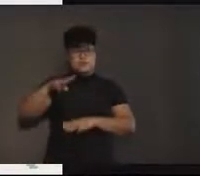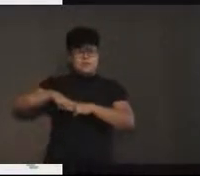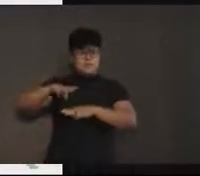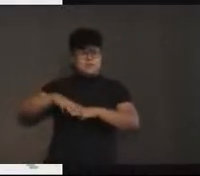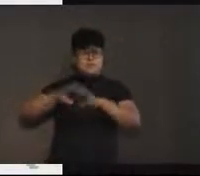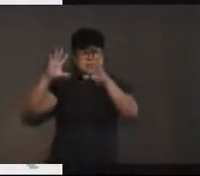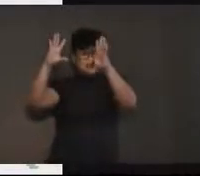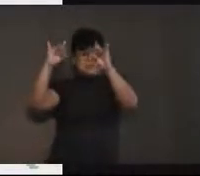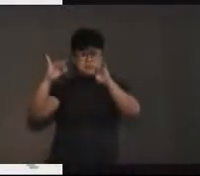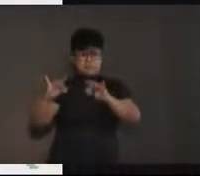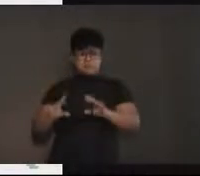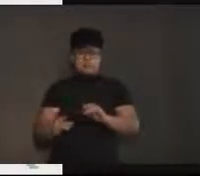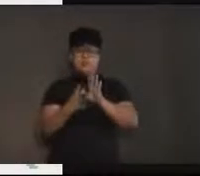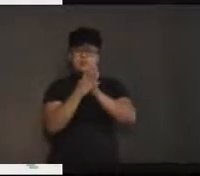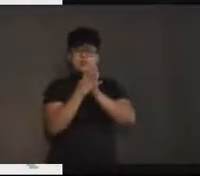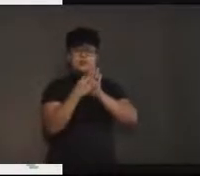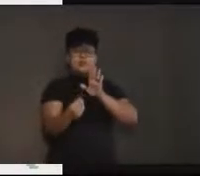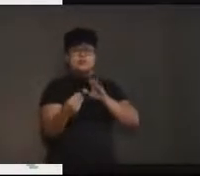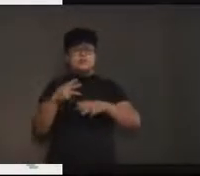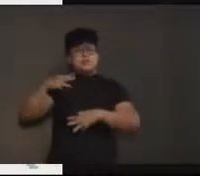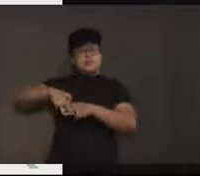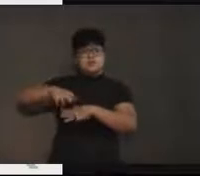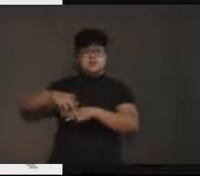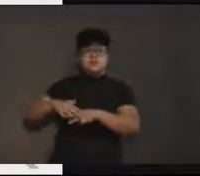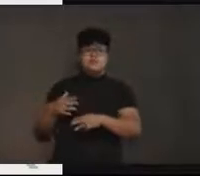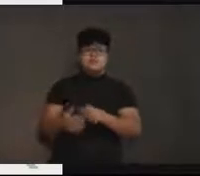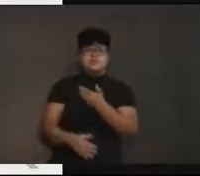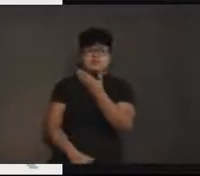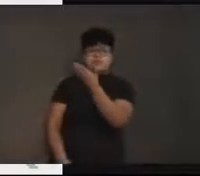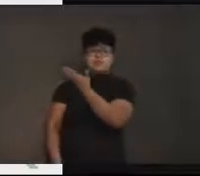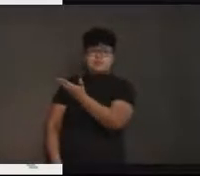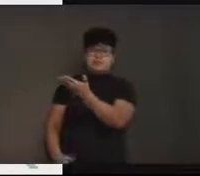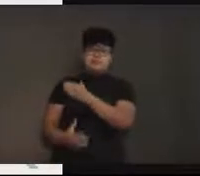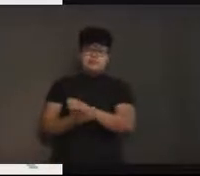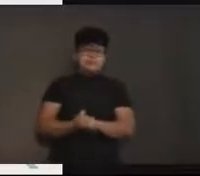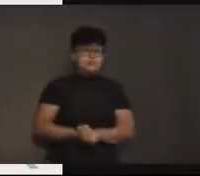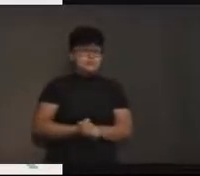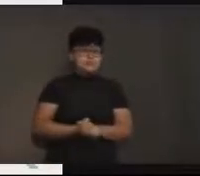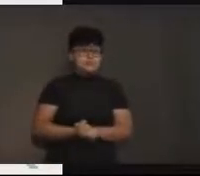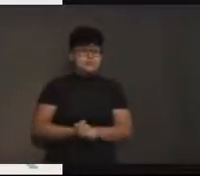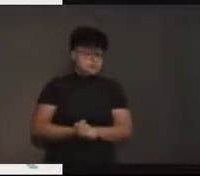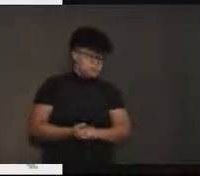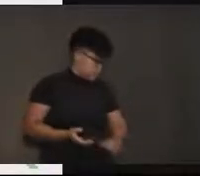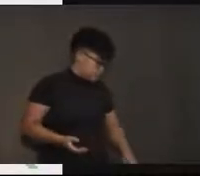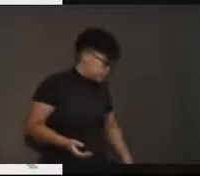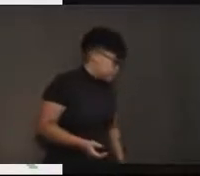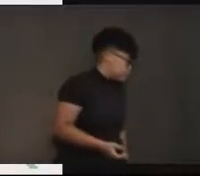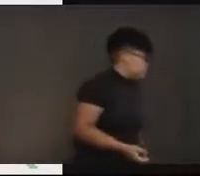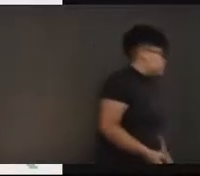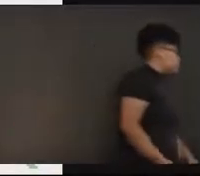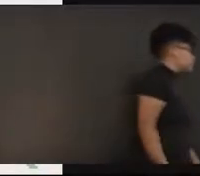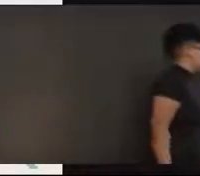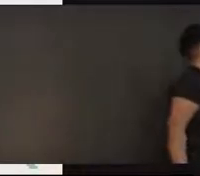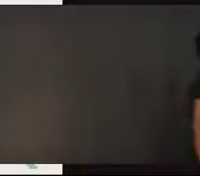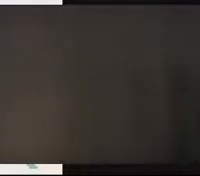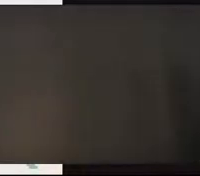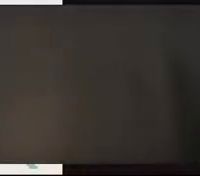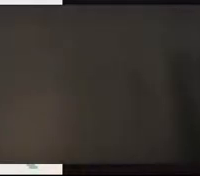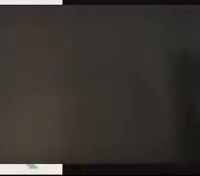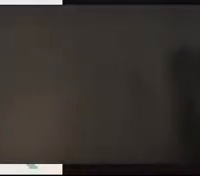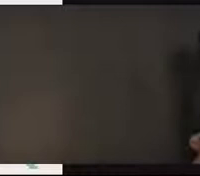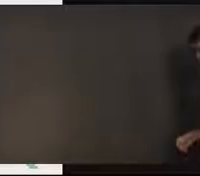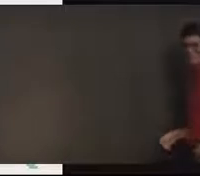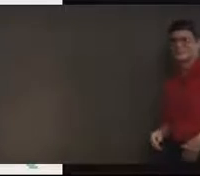descreve os modelos matemáticos a equação tirou dengue que tem mais de 60 anos foi uma equação é